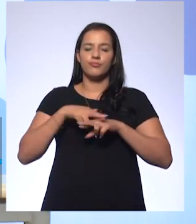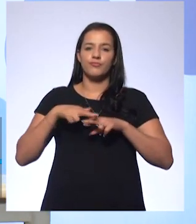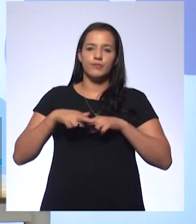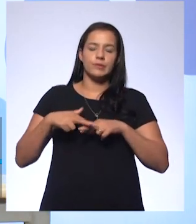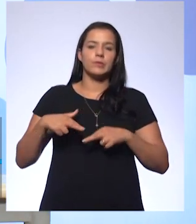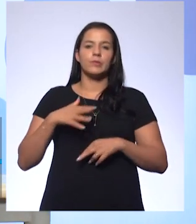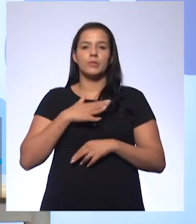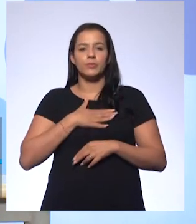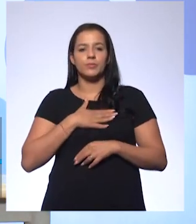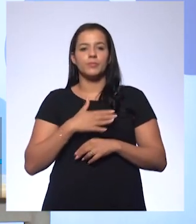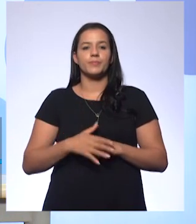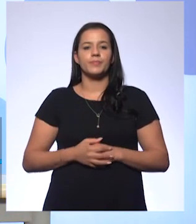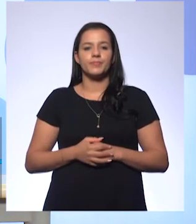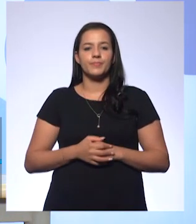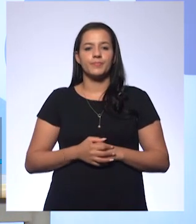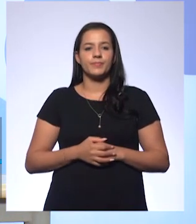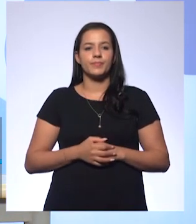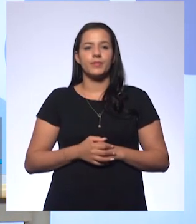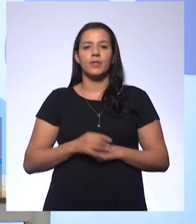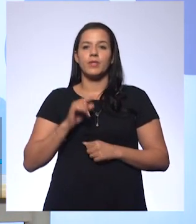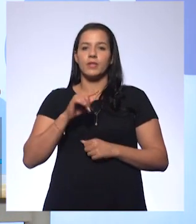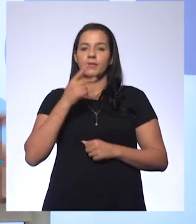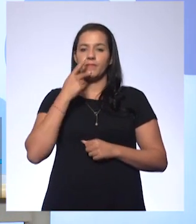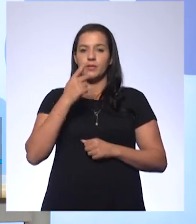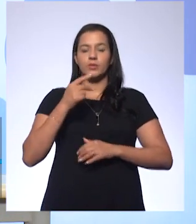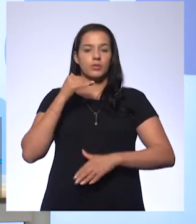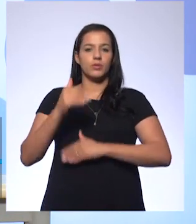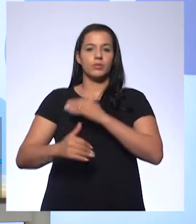Olha só, muito bem.